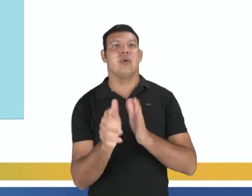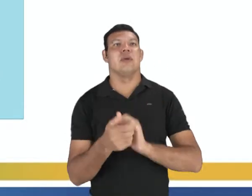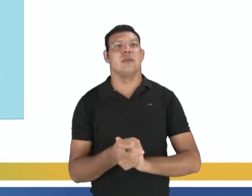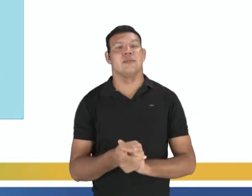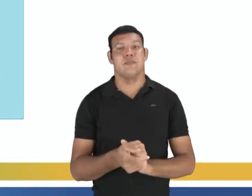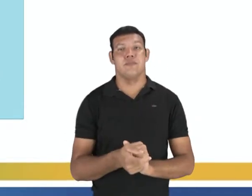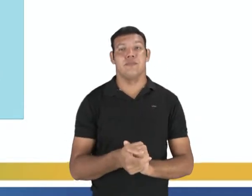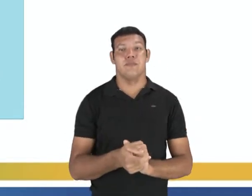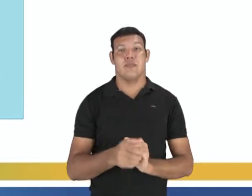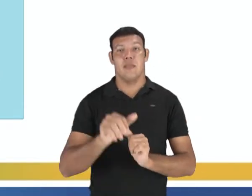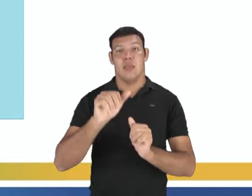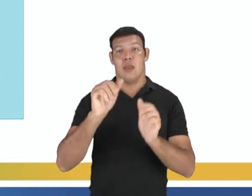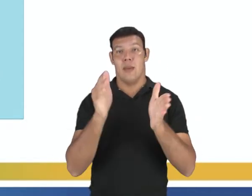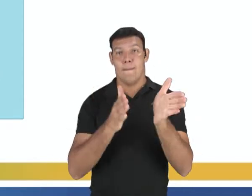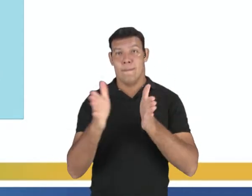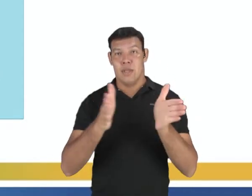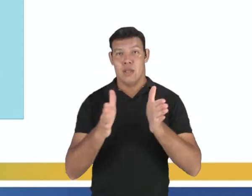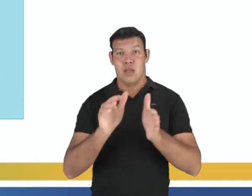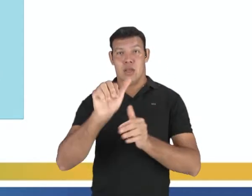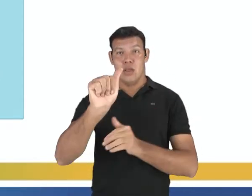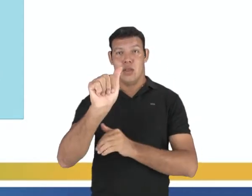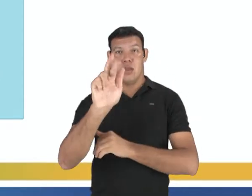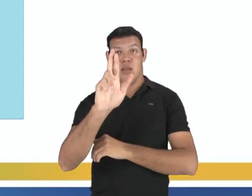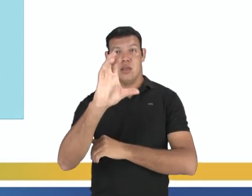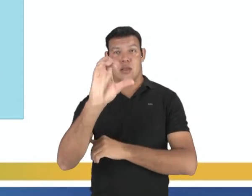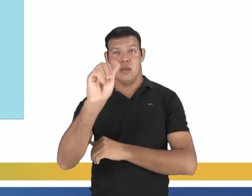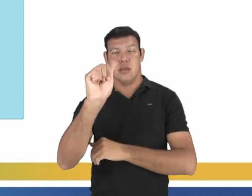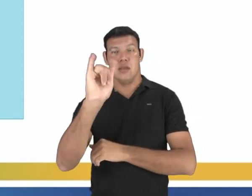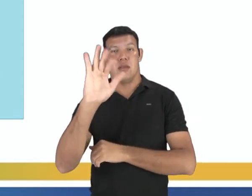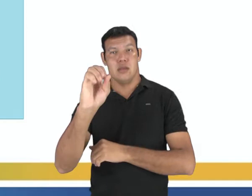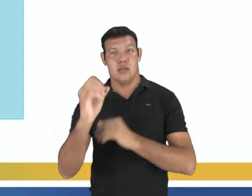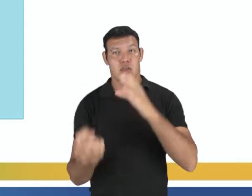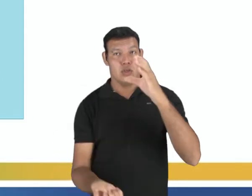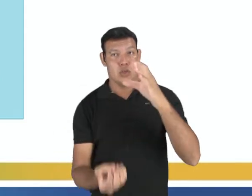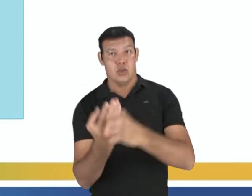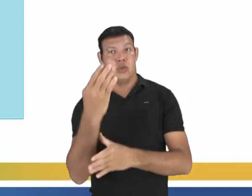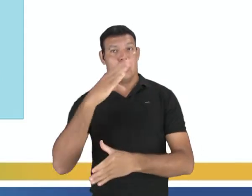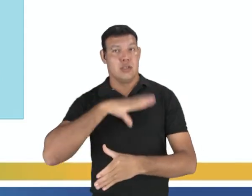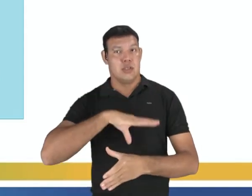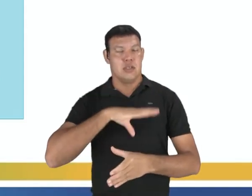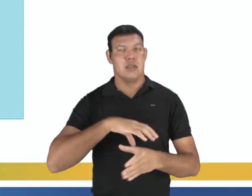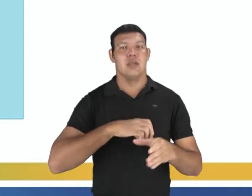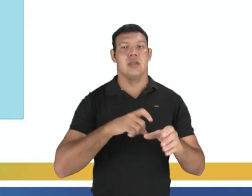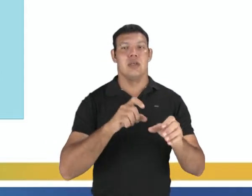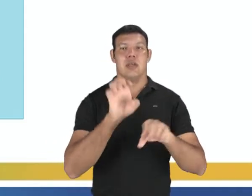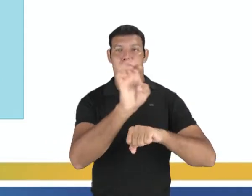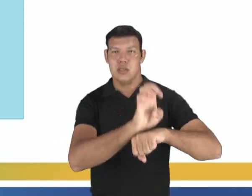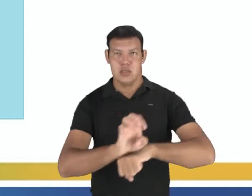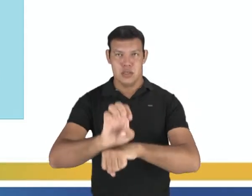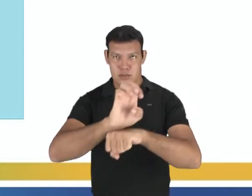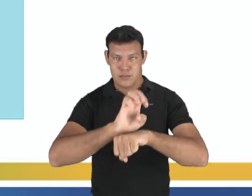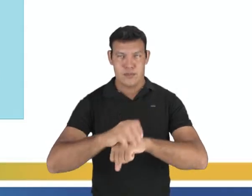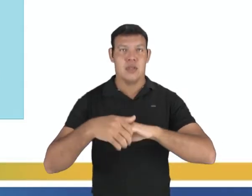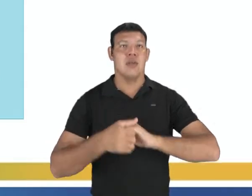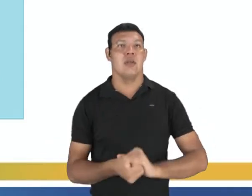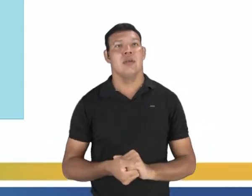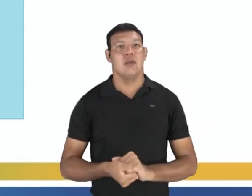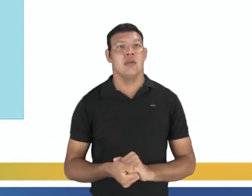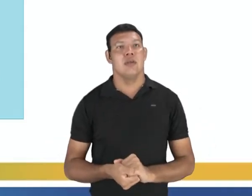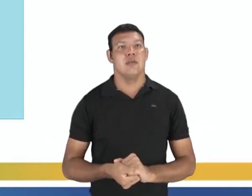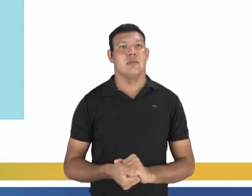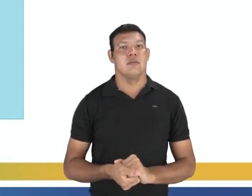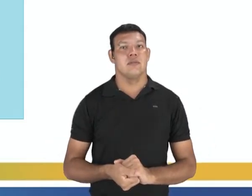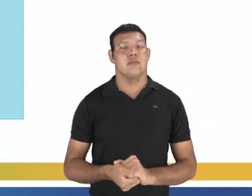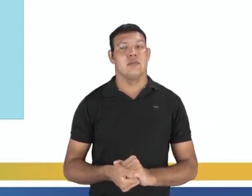vai caracterizar-se pela formação de cidades-estados, né? É a polis, como eu disse para vocês. E a Grécia, ela